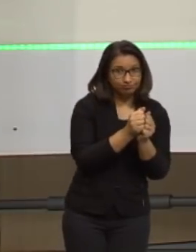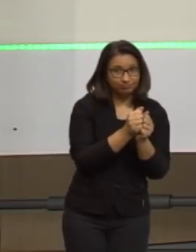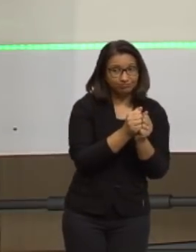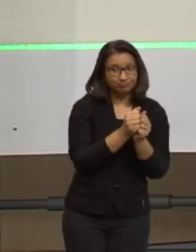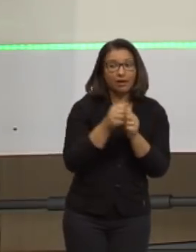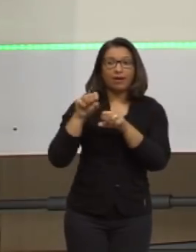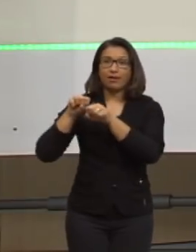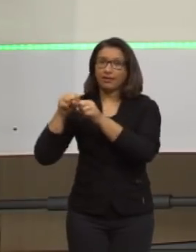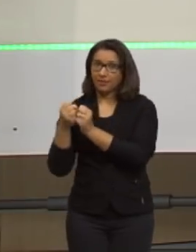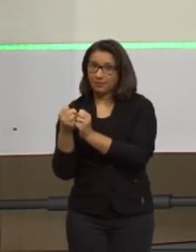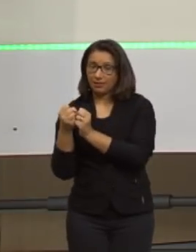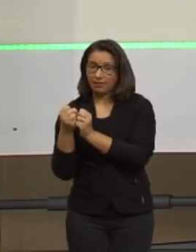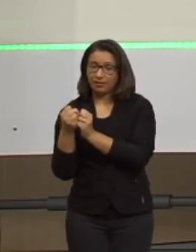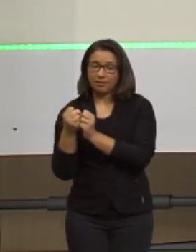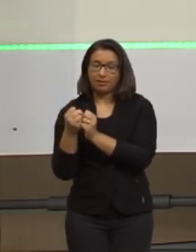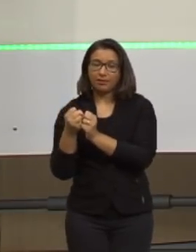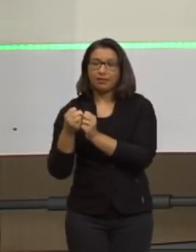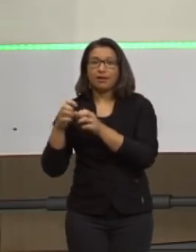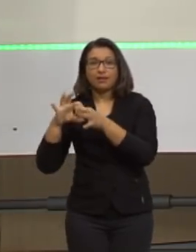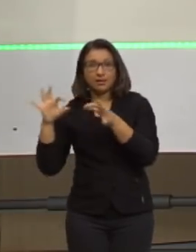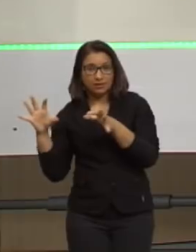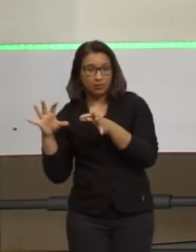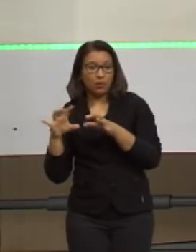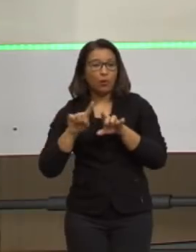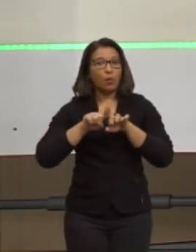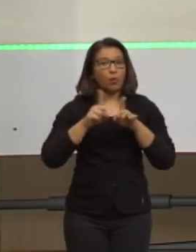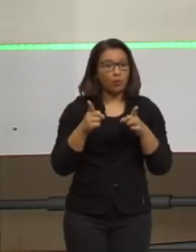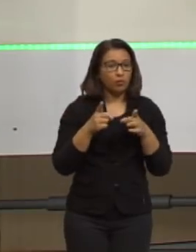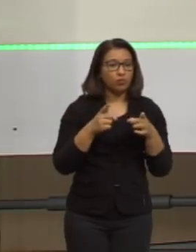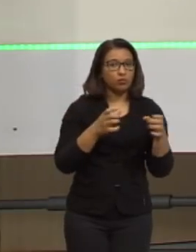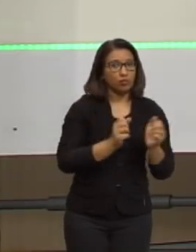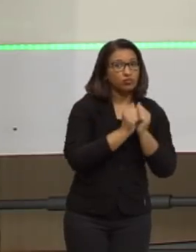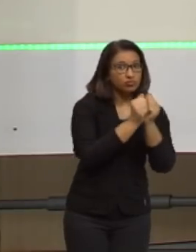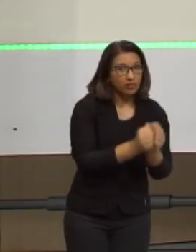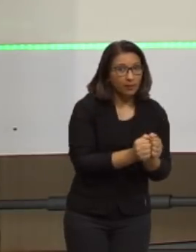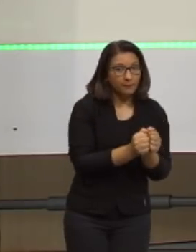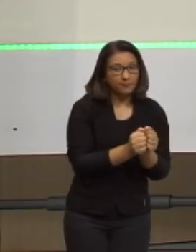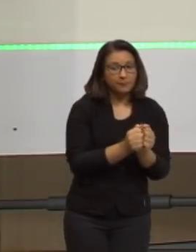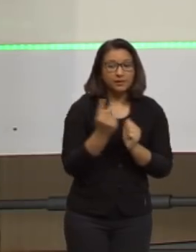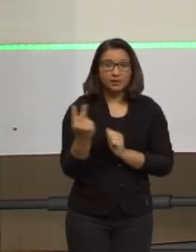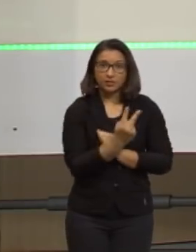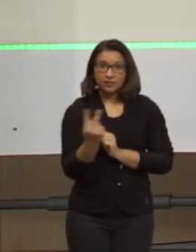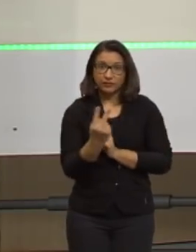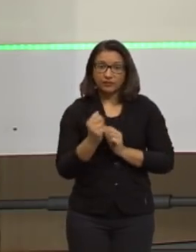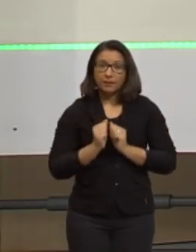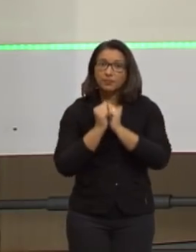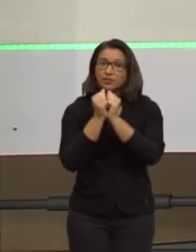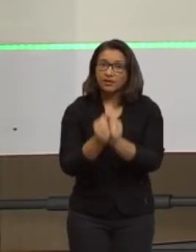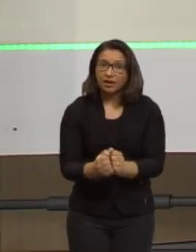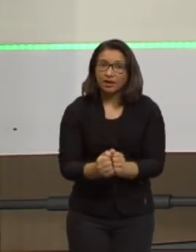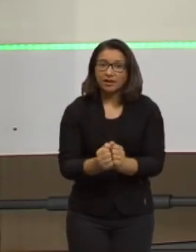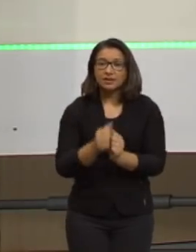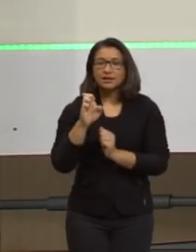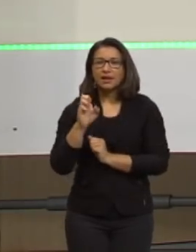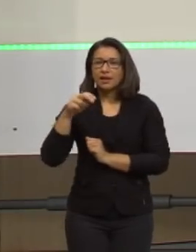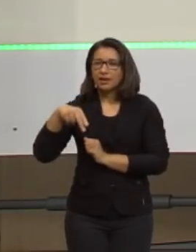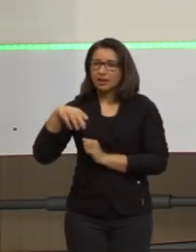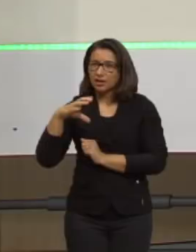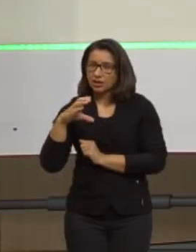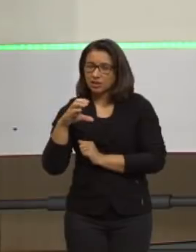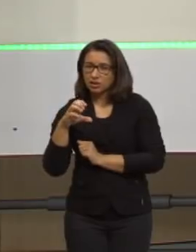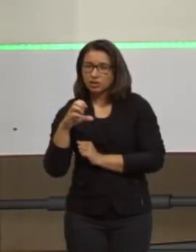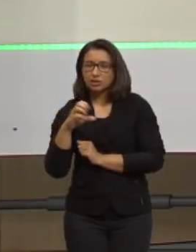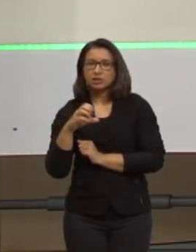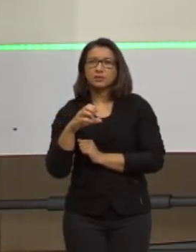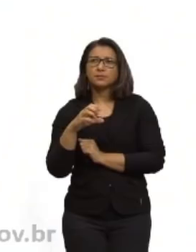da ligação ou formação da ligação quem foi o maior e vai dizer se o processo é endo ou exotérmico tranquilo toma olhar aqui ó